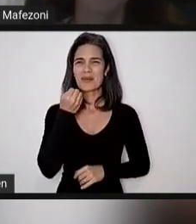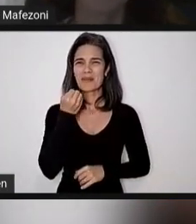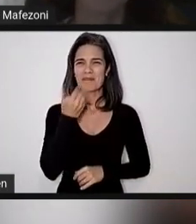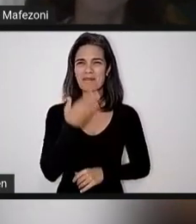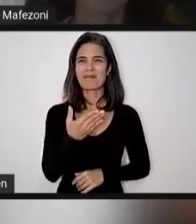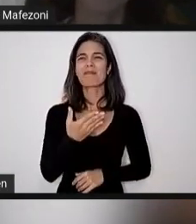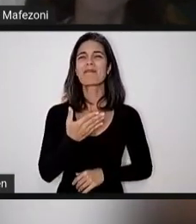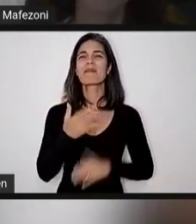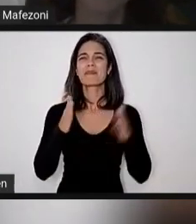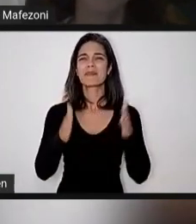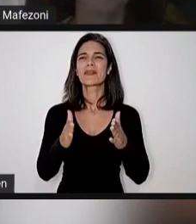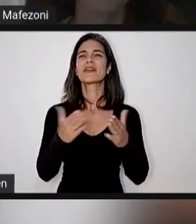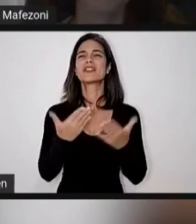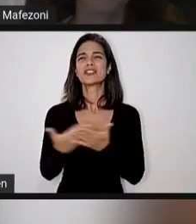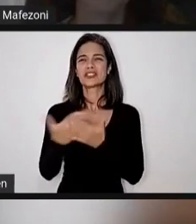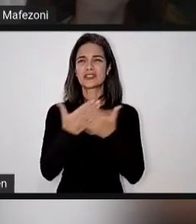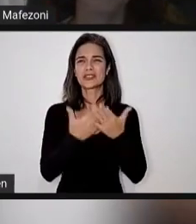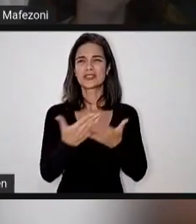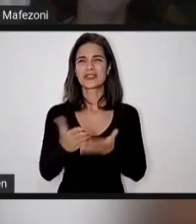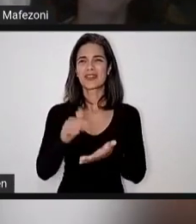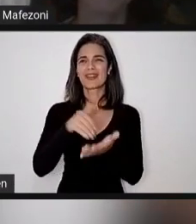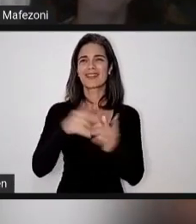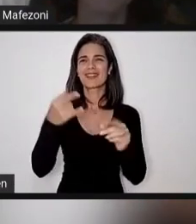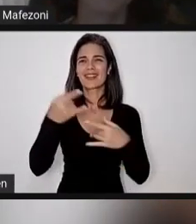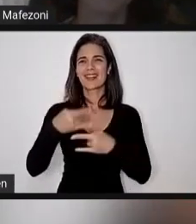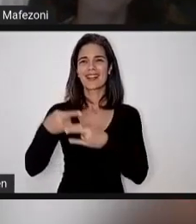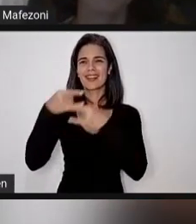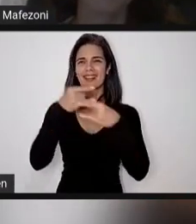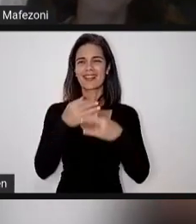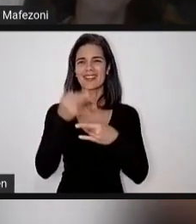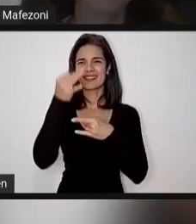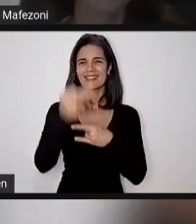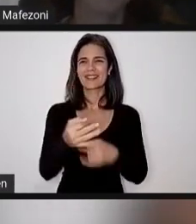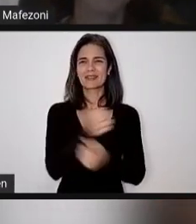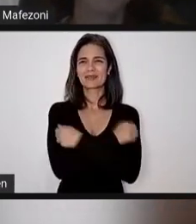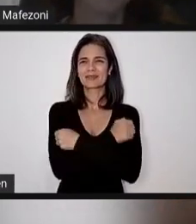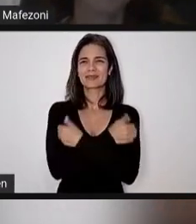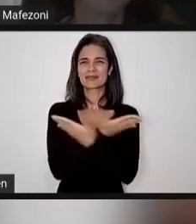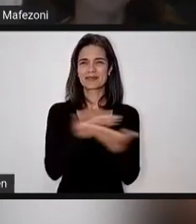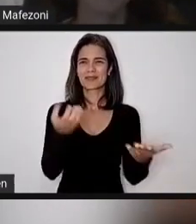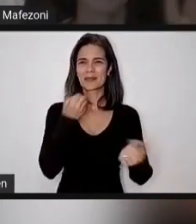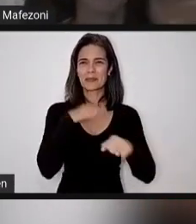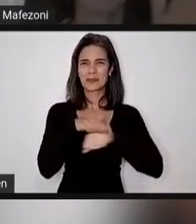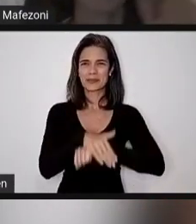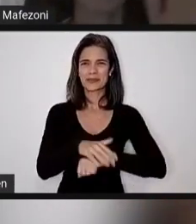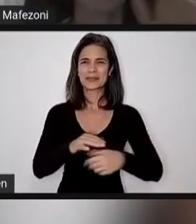vocês e até a próxima live. Um abraço a todos. Tchau, boa noite.